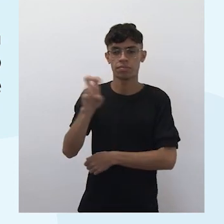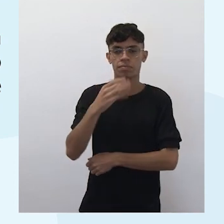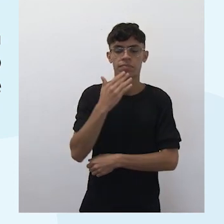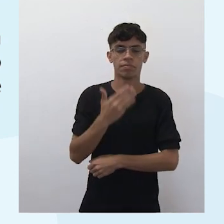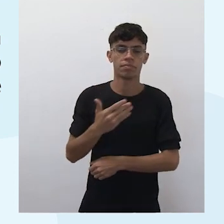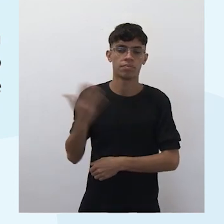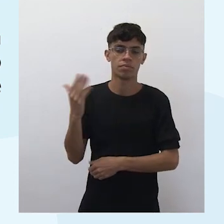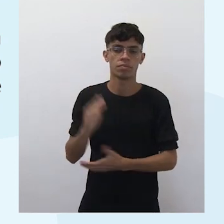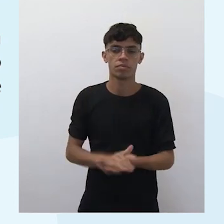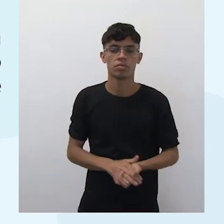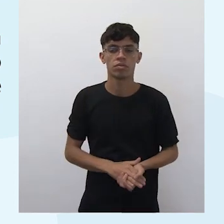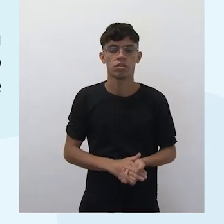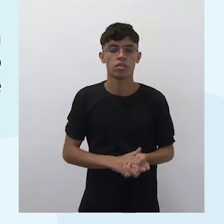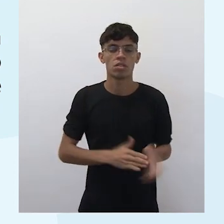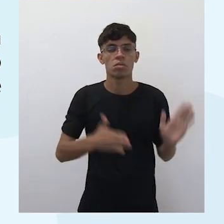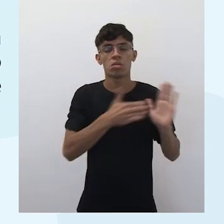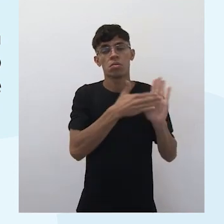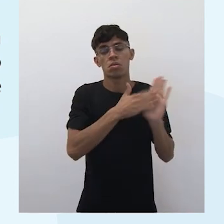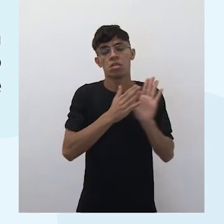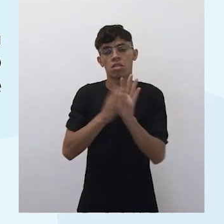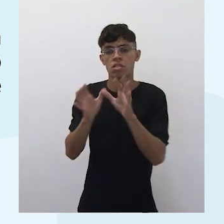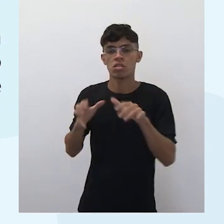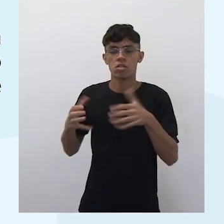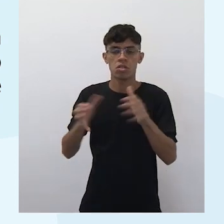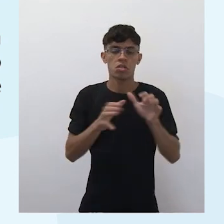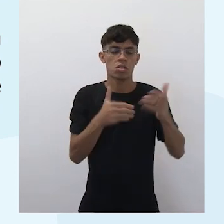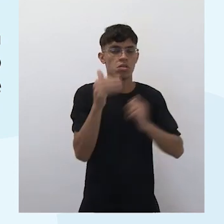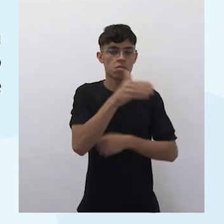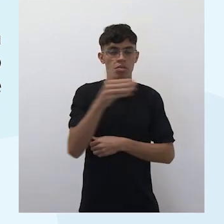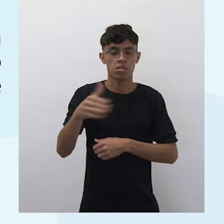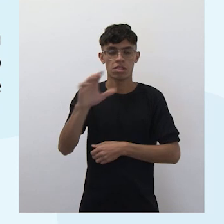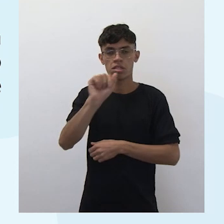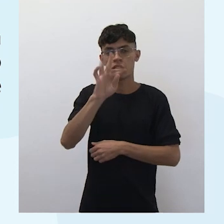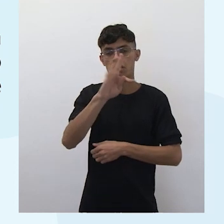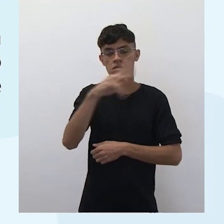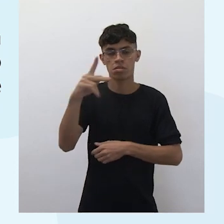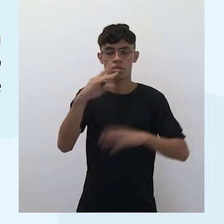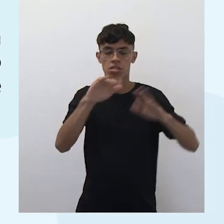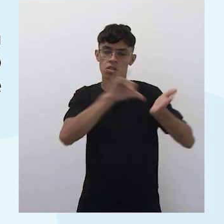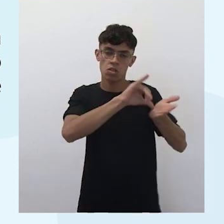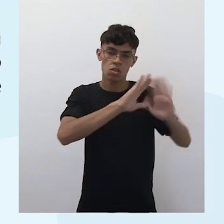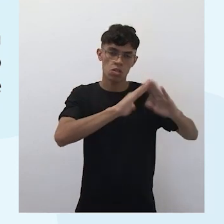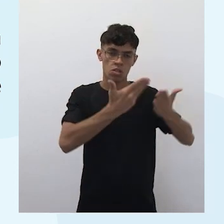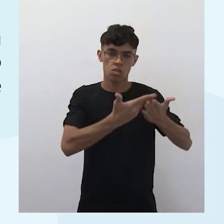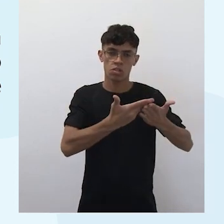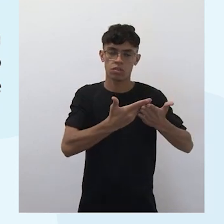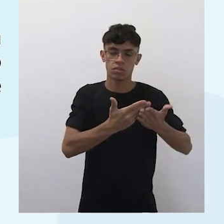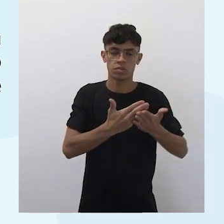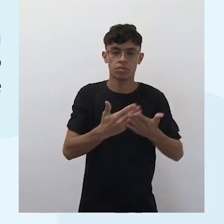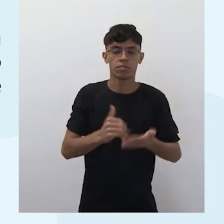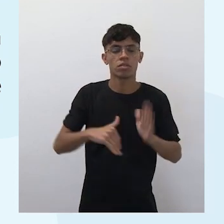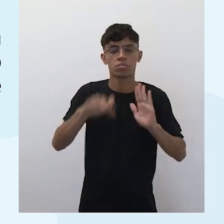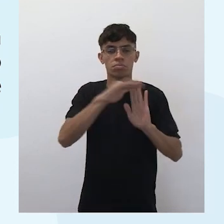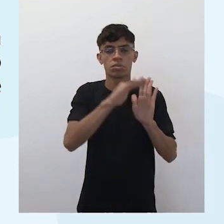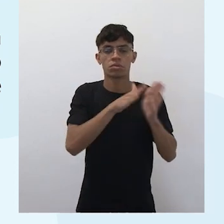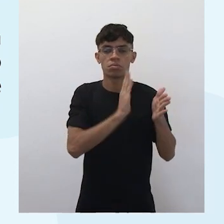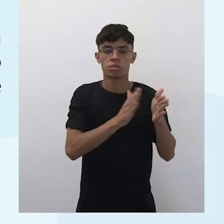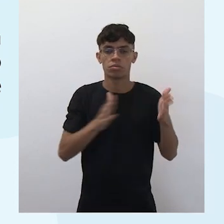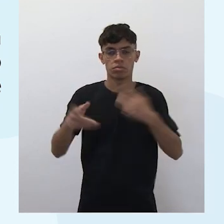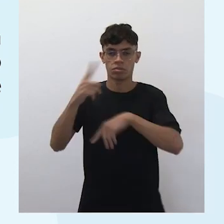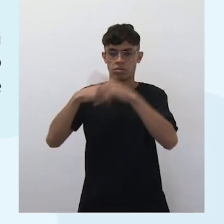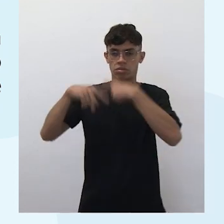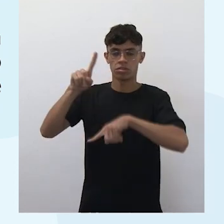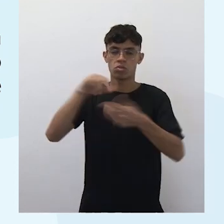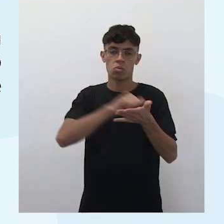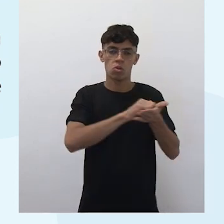ações em conjunto com os participantes da ATPC na unidade, na escola, trabalhando as etapas de desenvolvimento da sequência